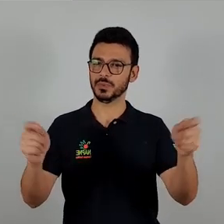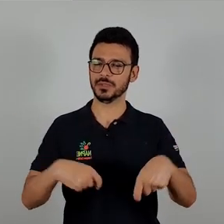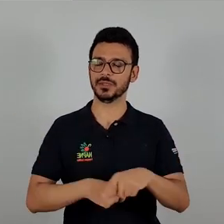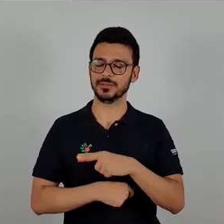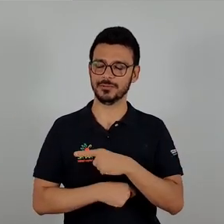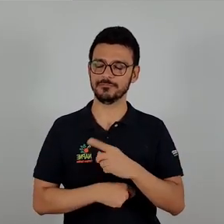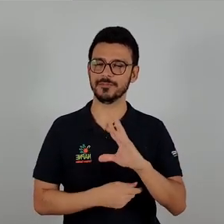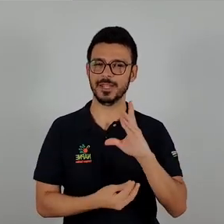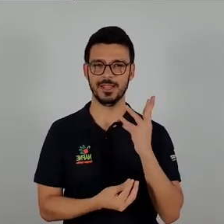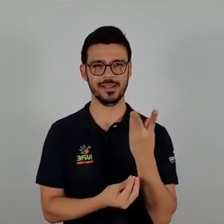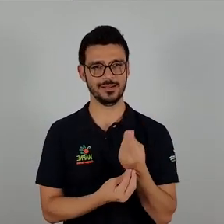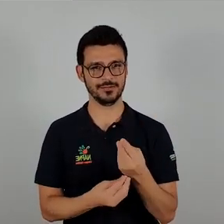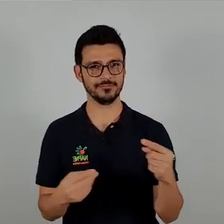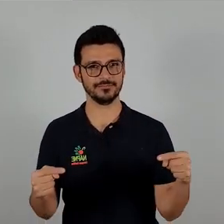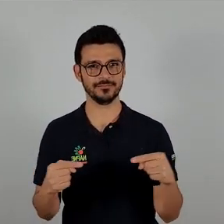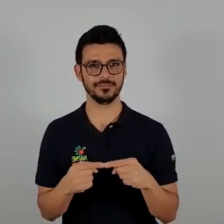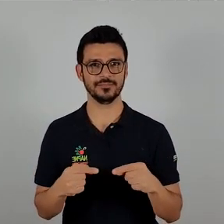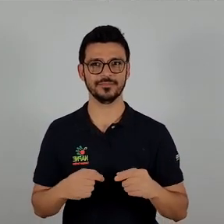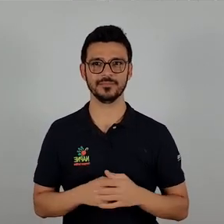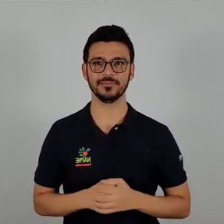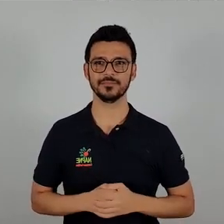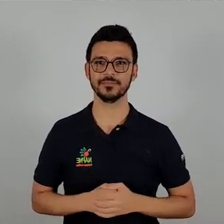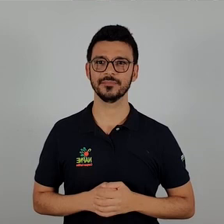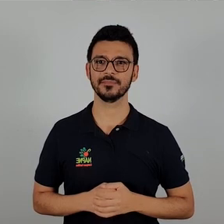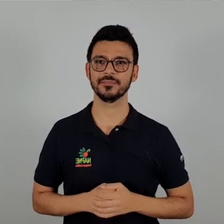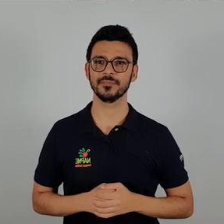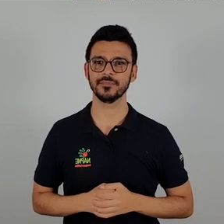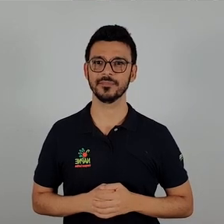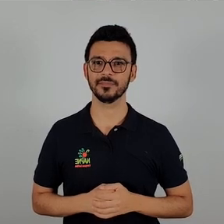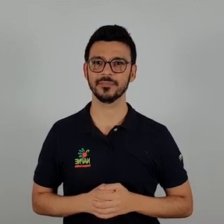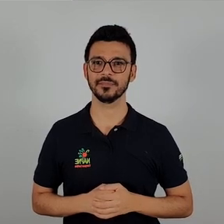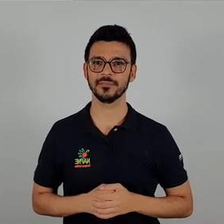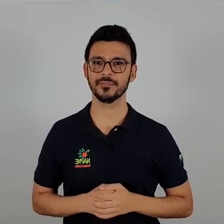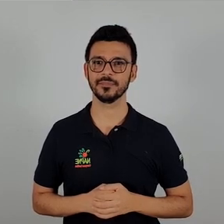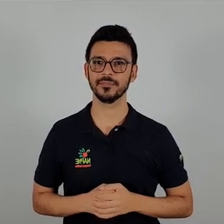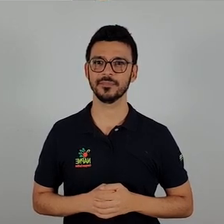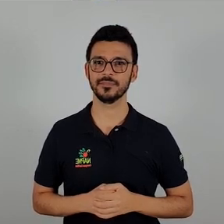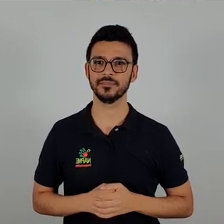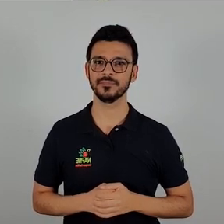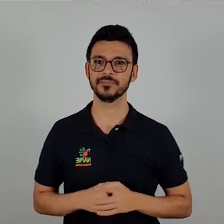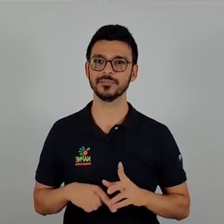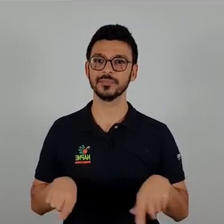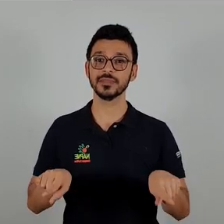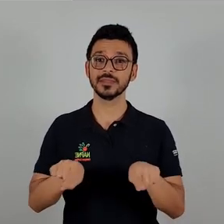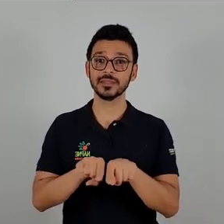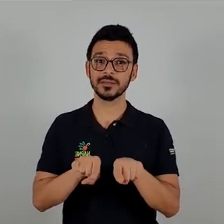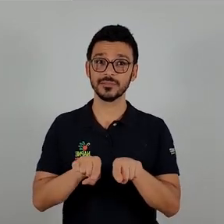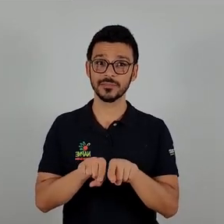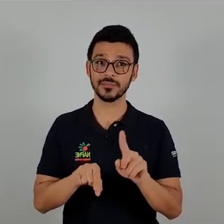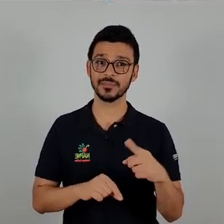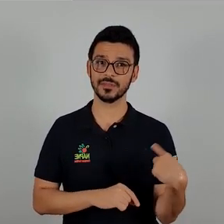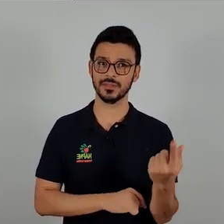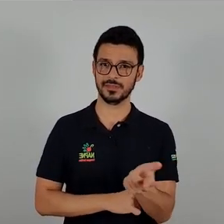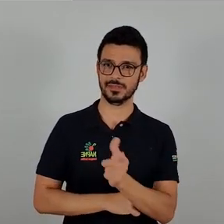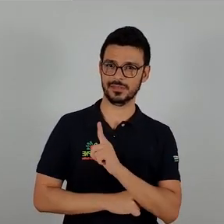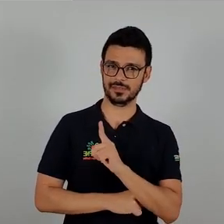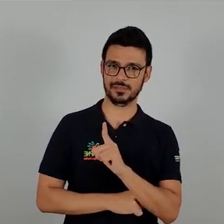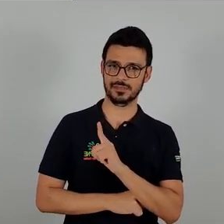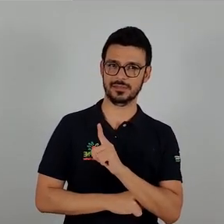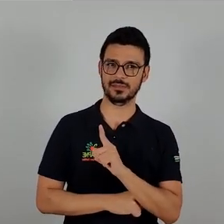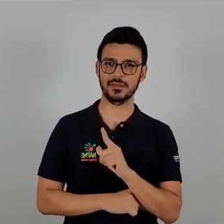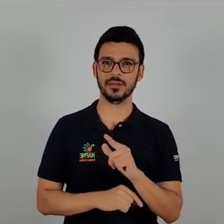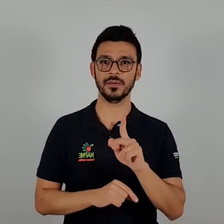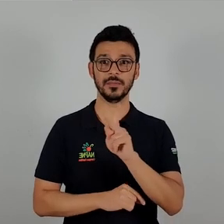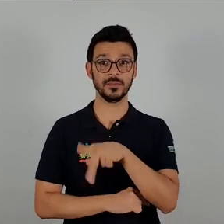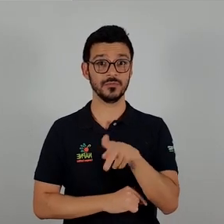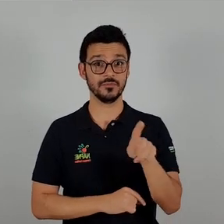massoterapia na sala também. Olha aí. Então, Mais um motivo para se aprofundar nessa arte mais